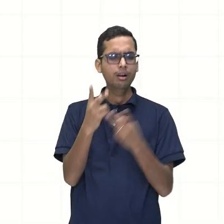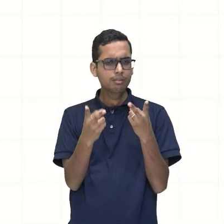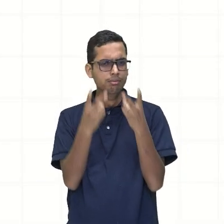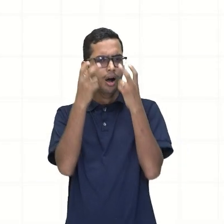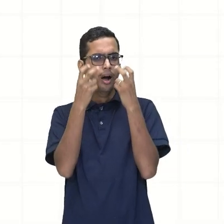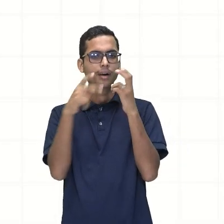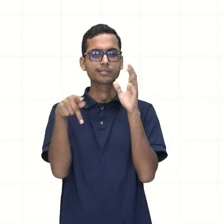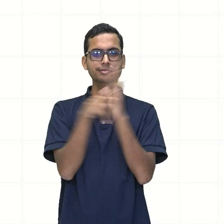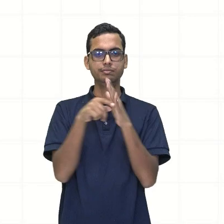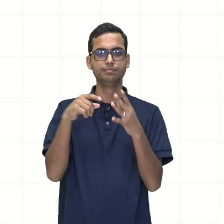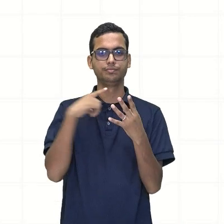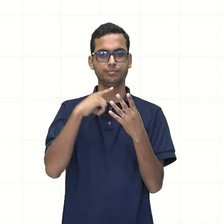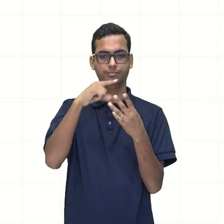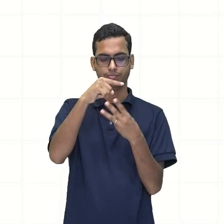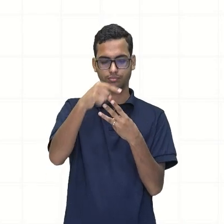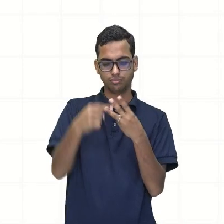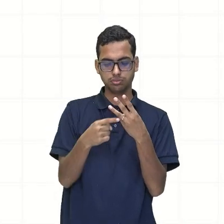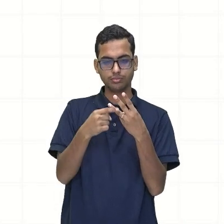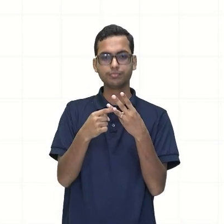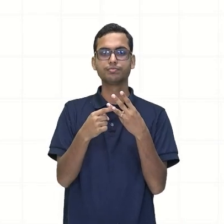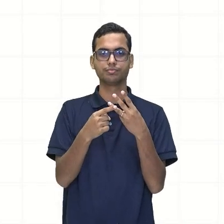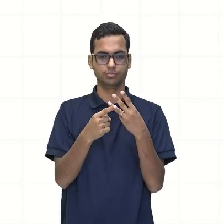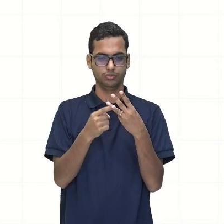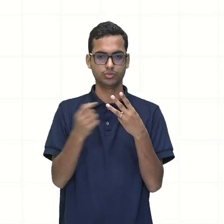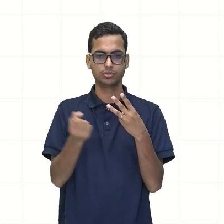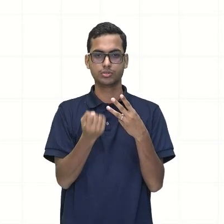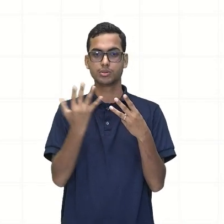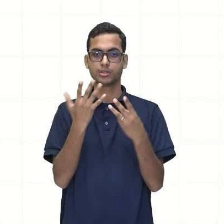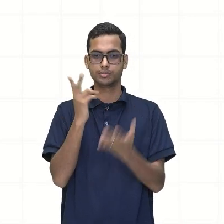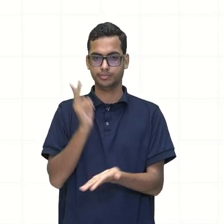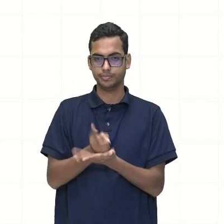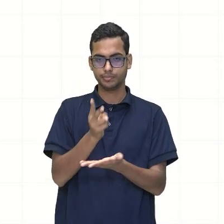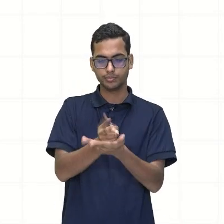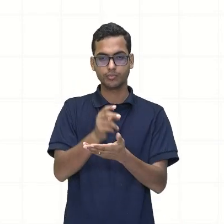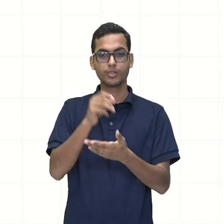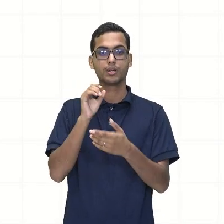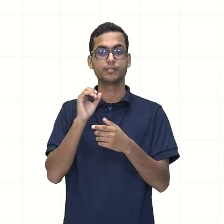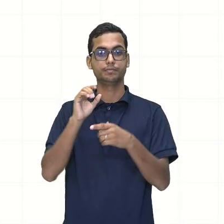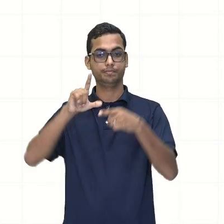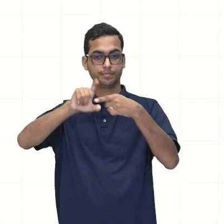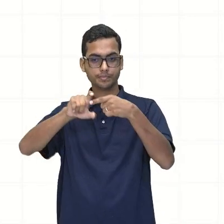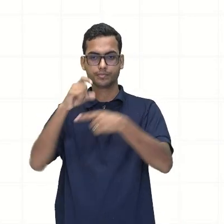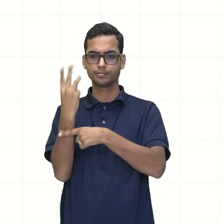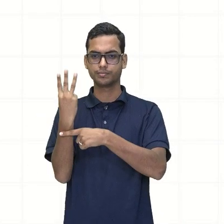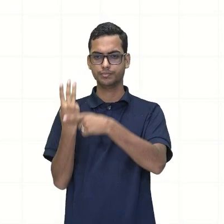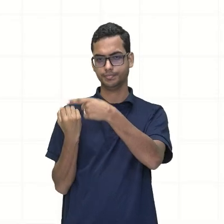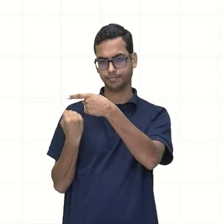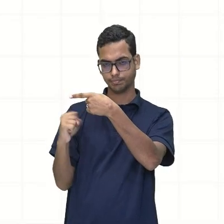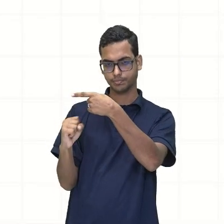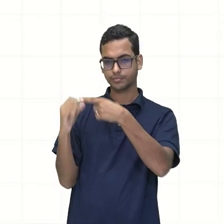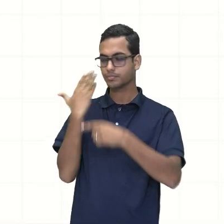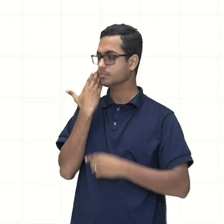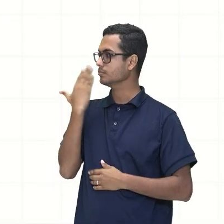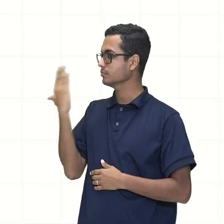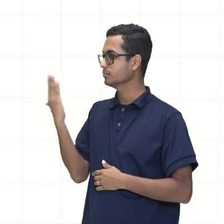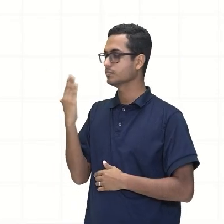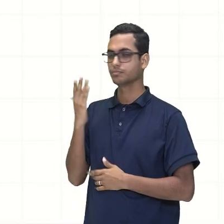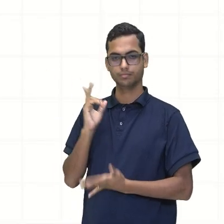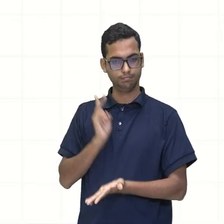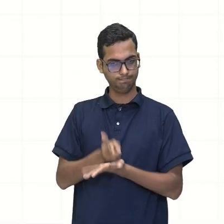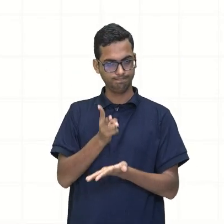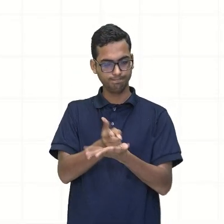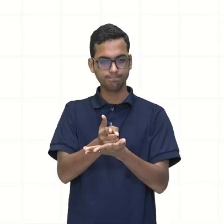foi a parte que sobrou. Se a gente fosse representar numa fração, a gente diria que 3 pedaços dos 8